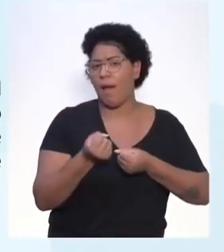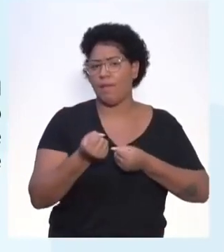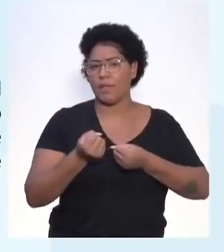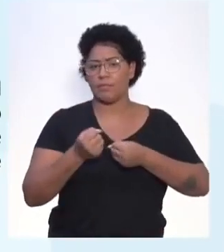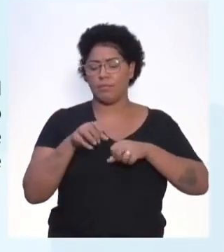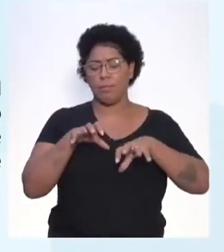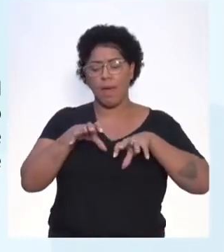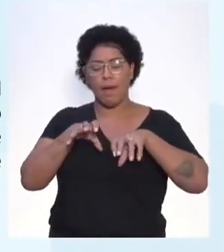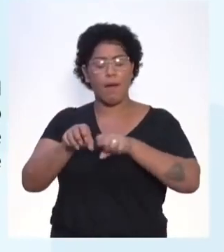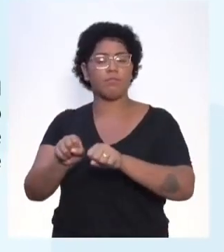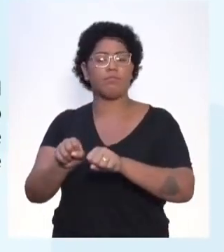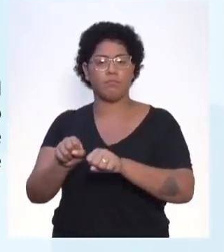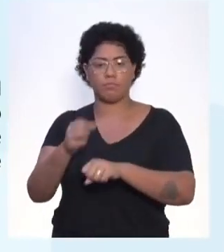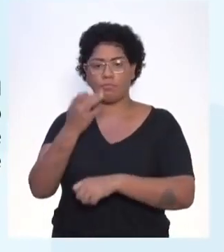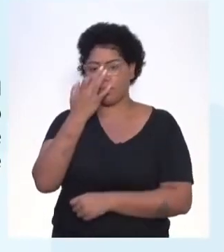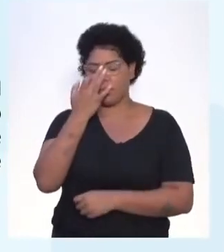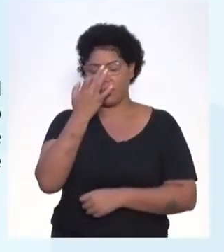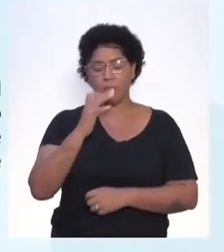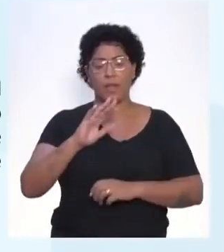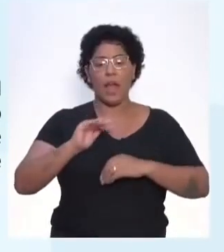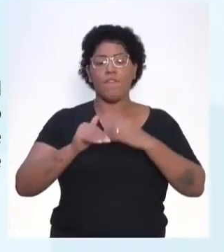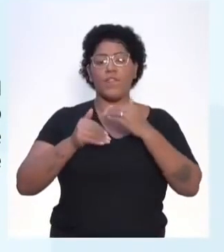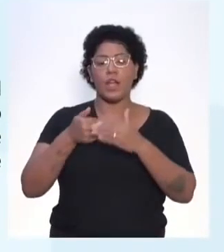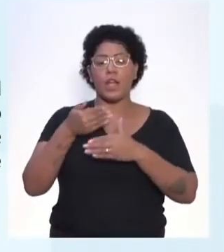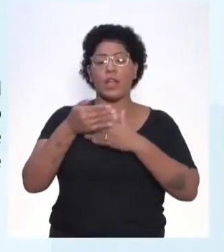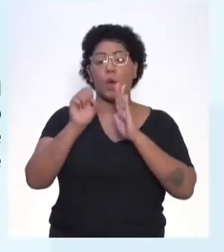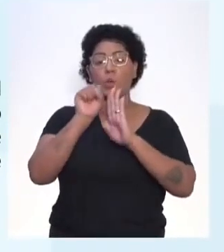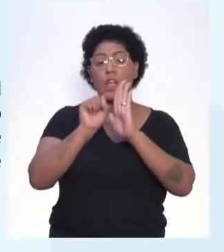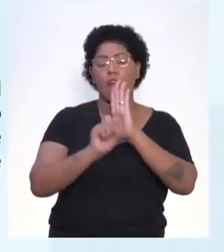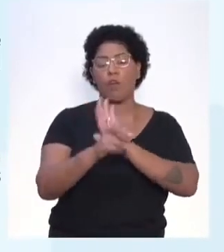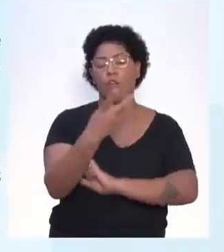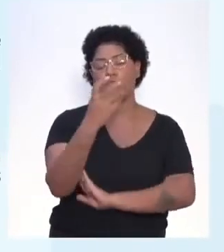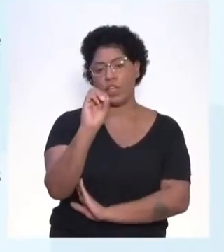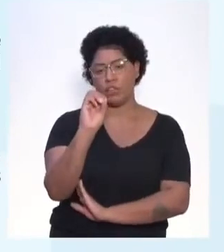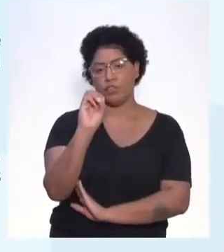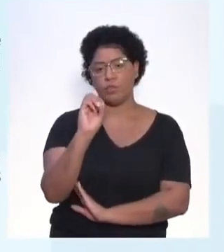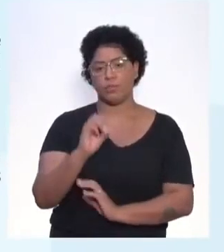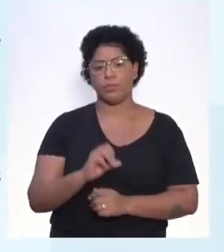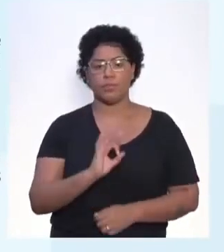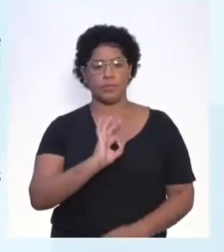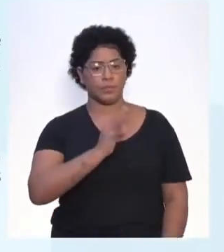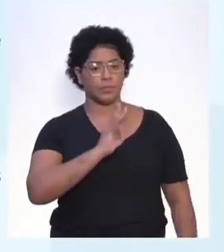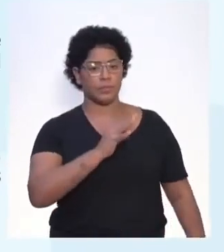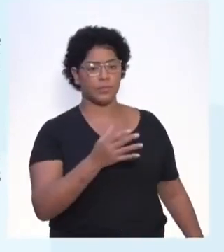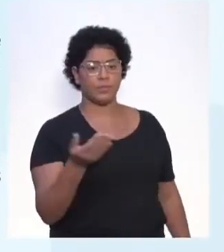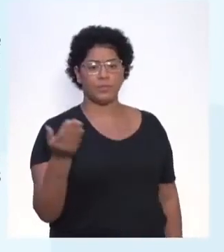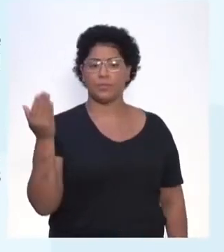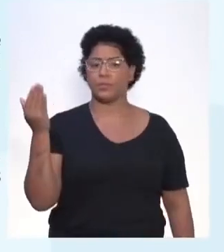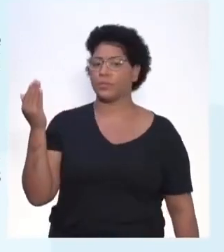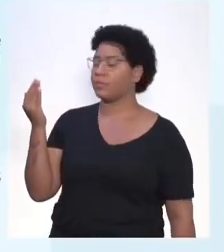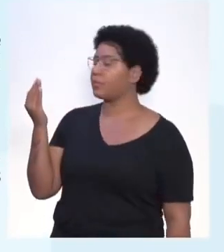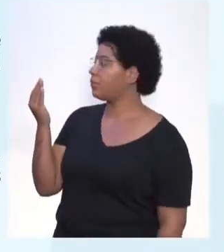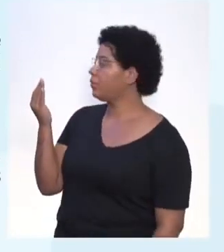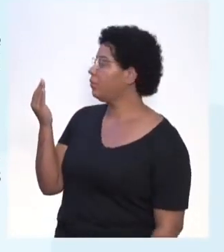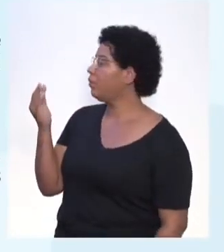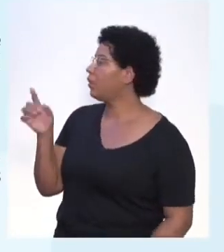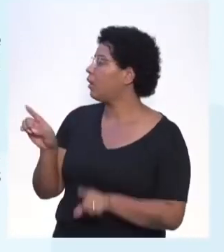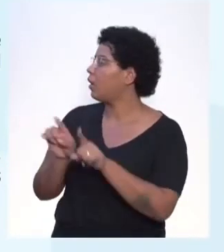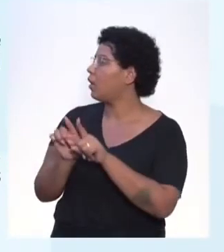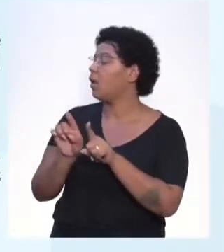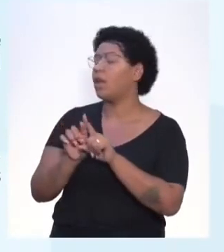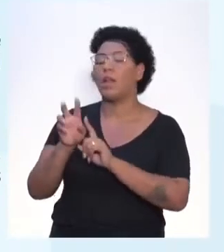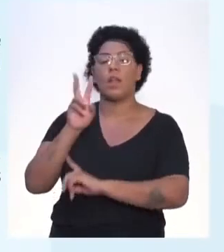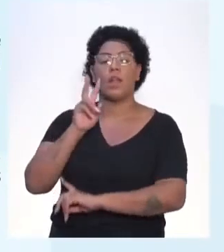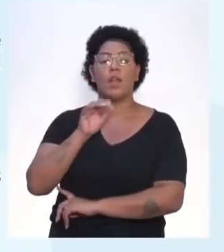até quase a virada ali do século XX, certo? Outros exemplos de resistência africana aí,